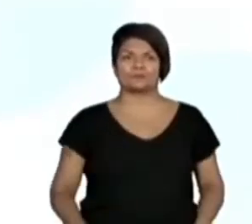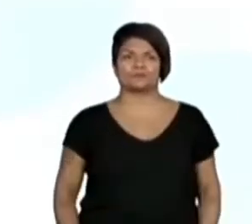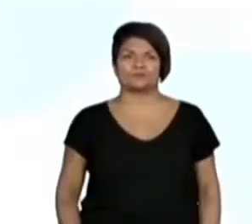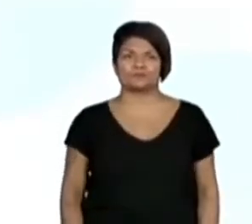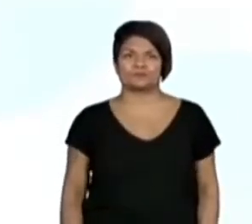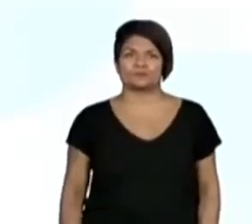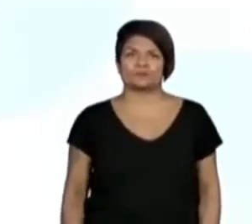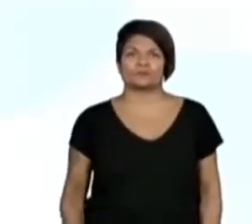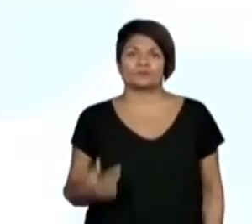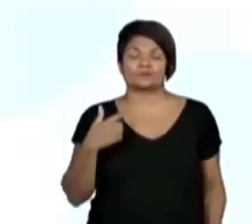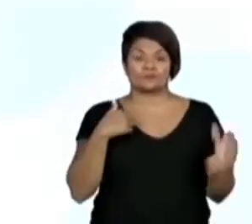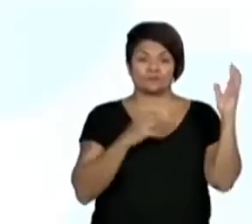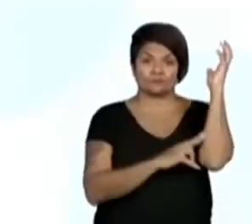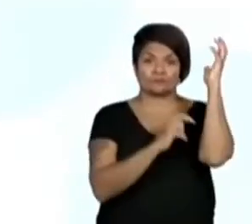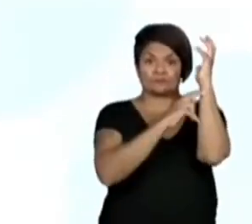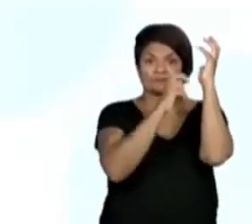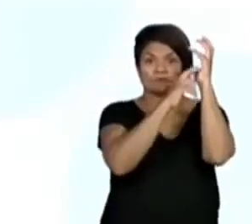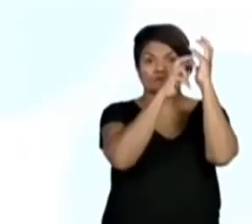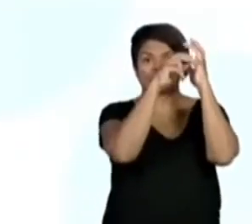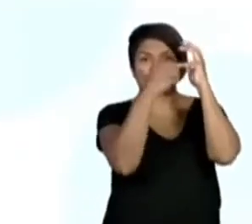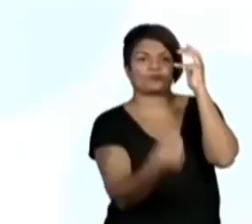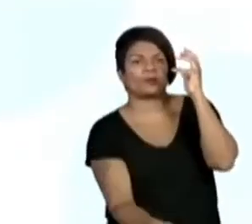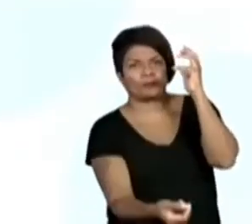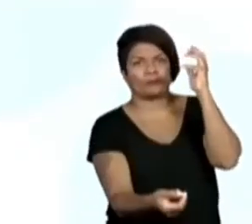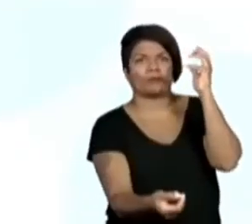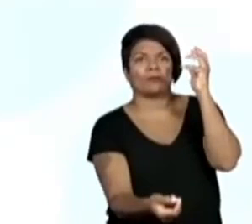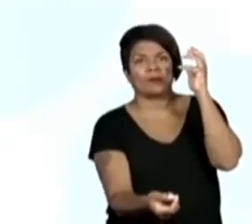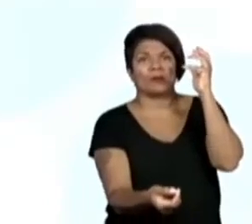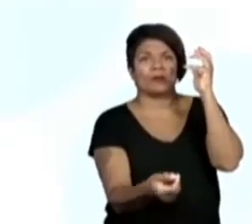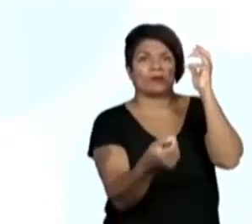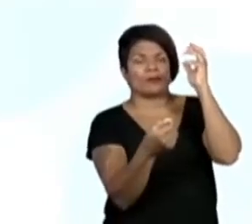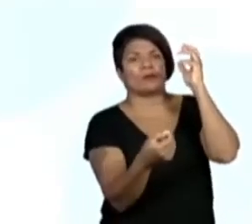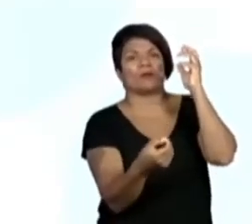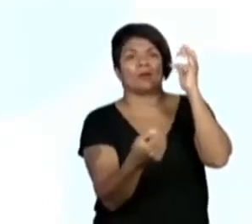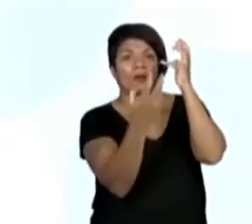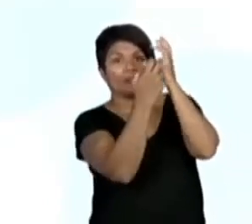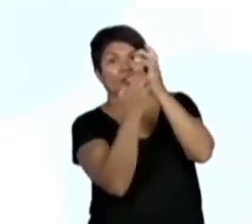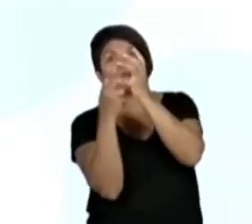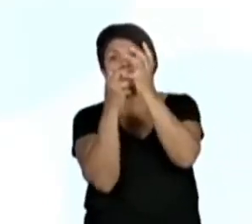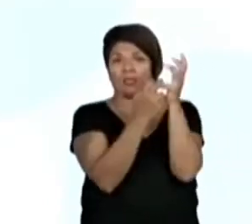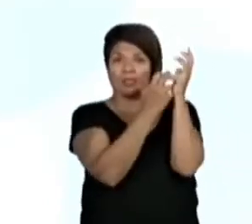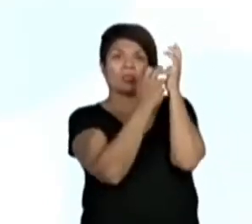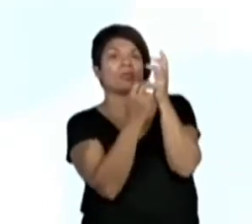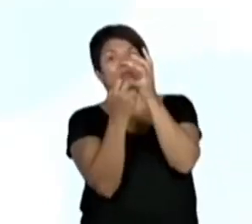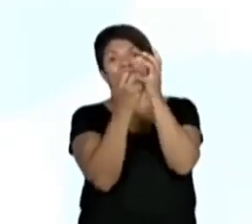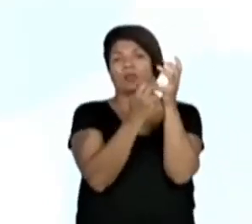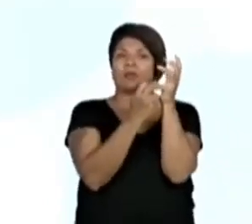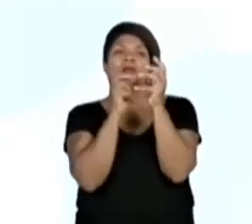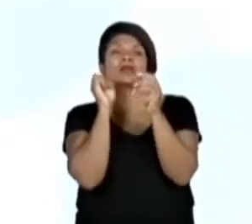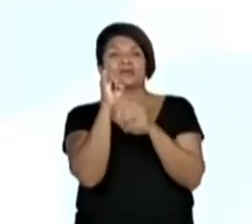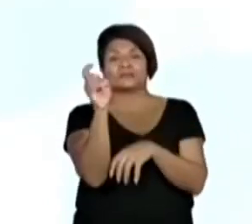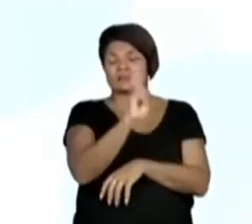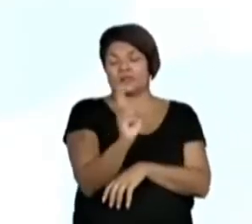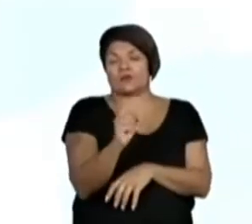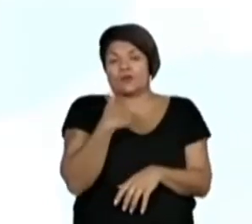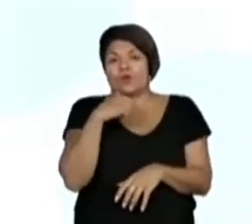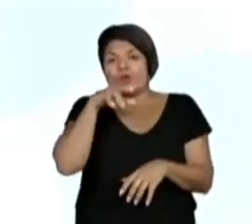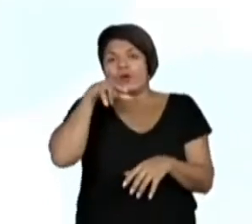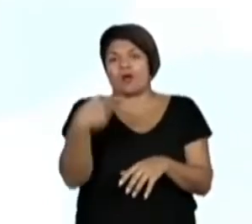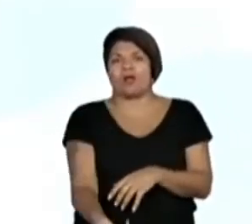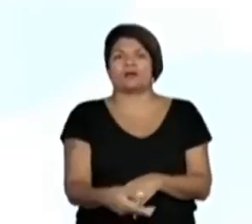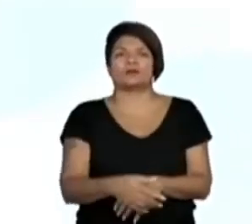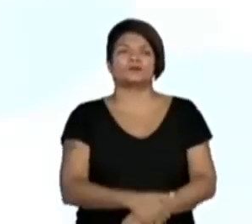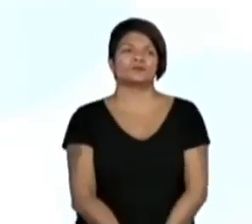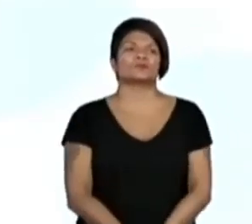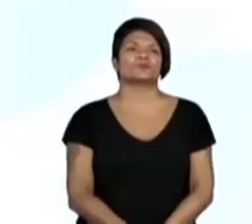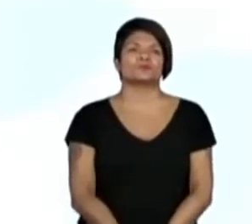Subi na roseira, quebrou um galho. Segura, Ana, senão eu caio. Adorei.